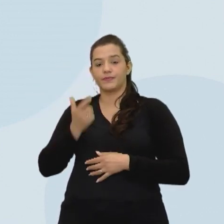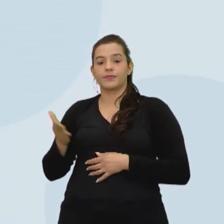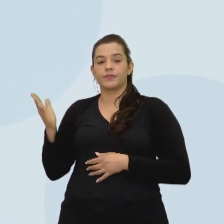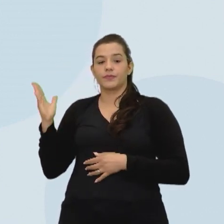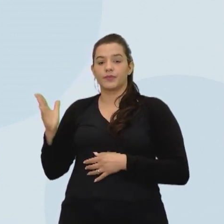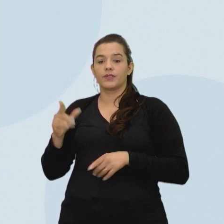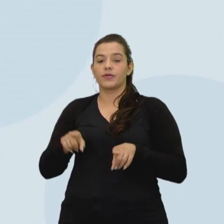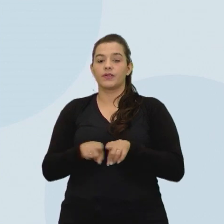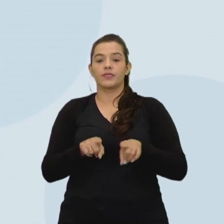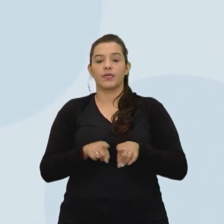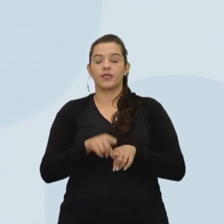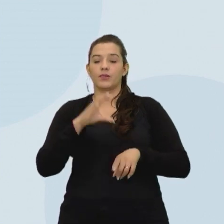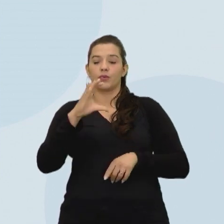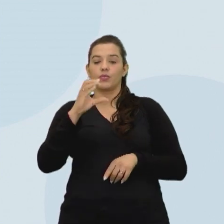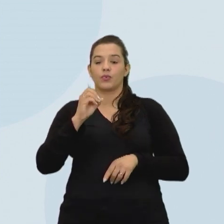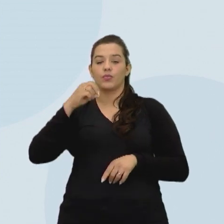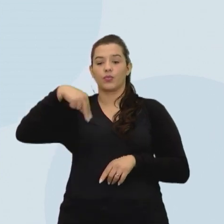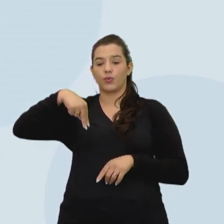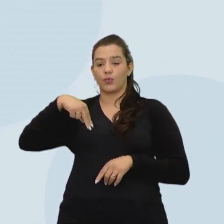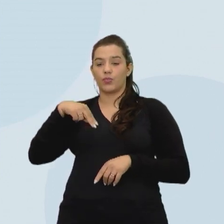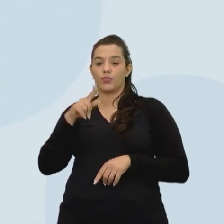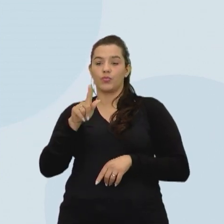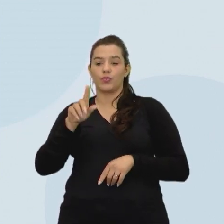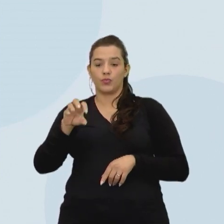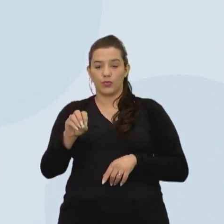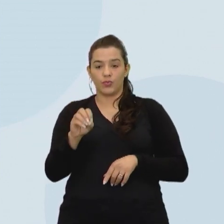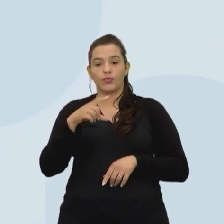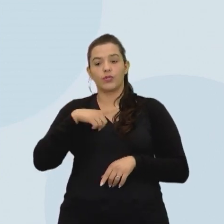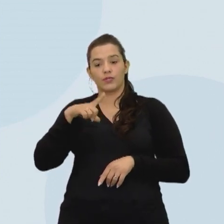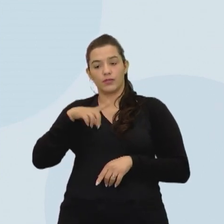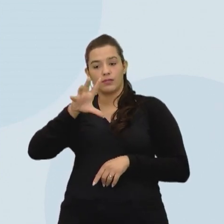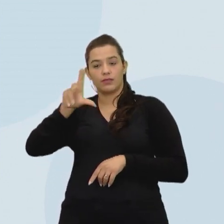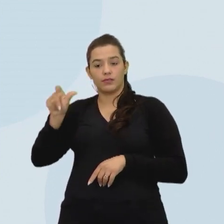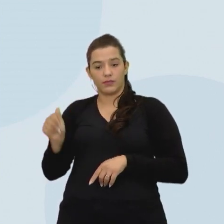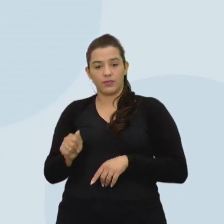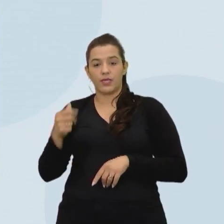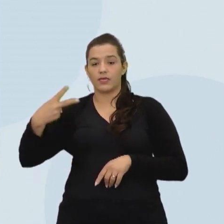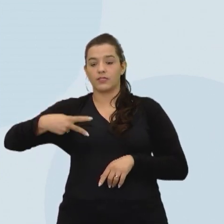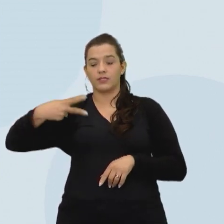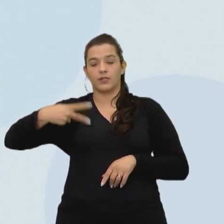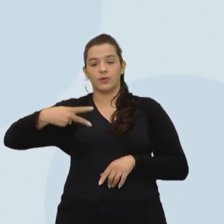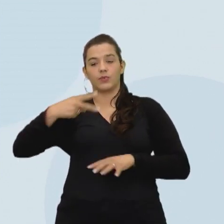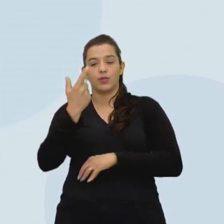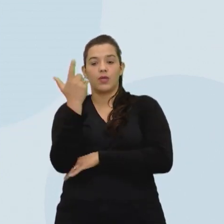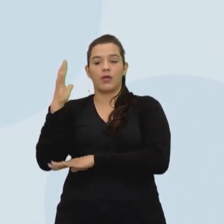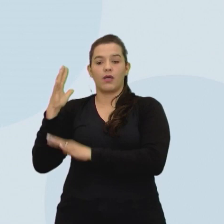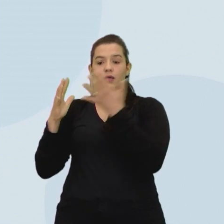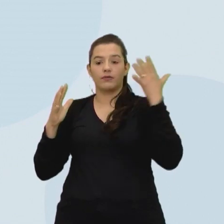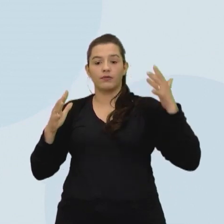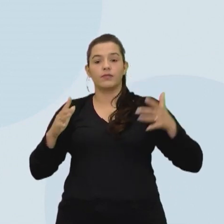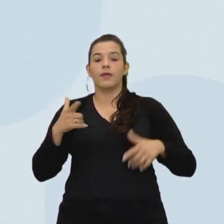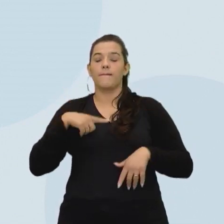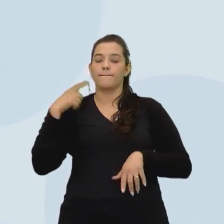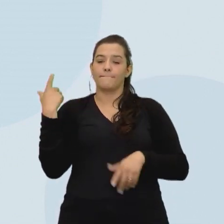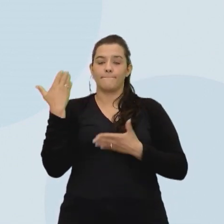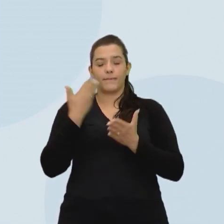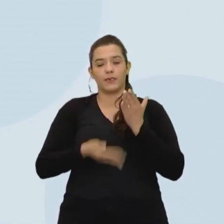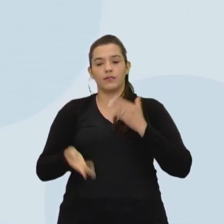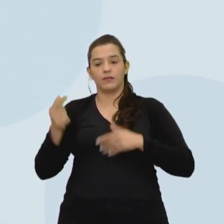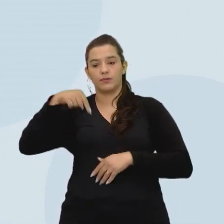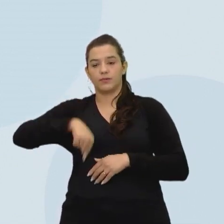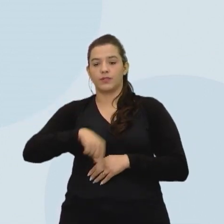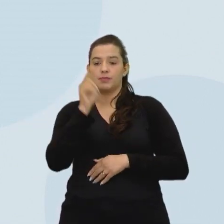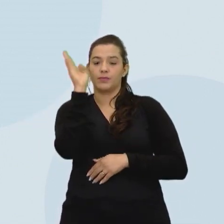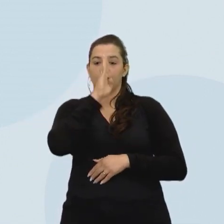temos a floresta do Congo na África também, que é a segunda maior floresta do mundo, perdendo exatamente aí para